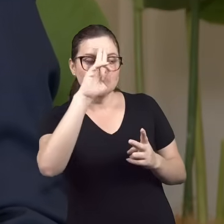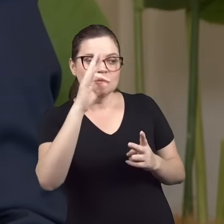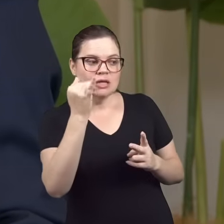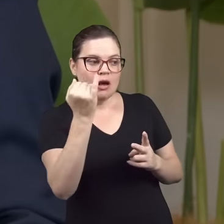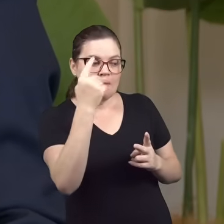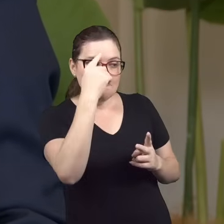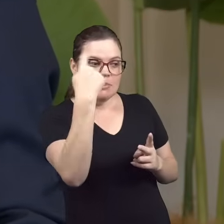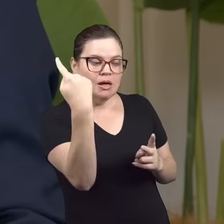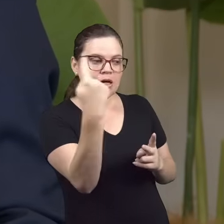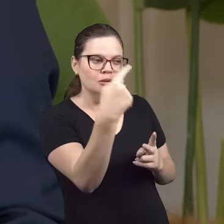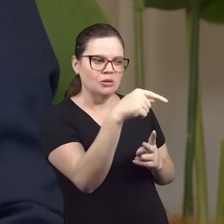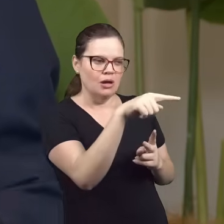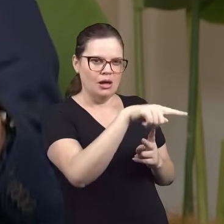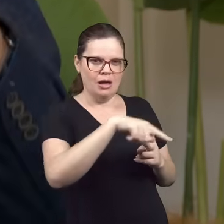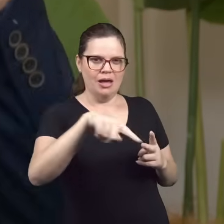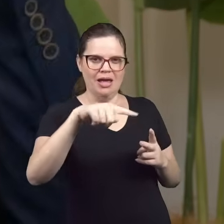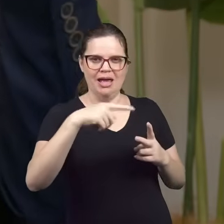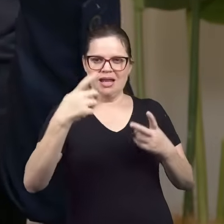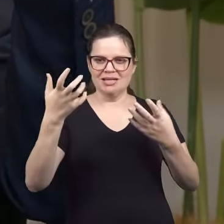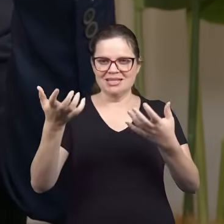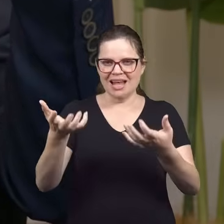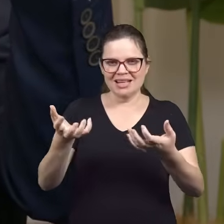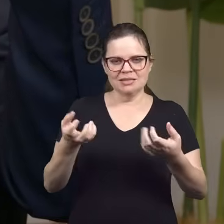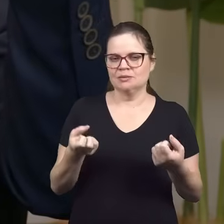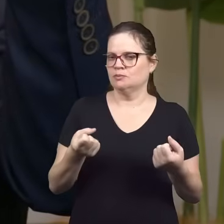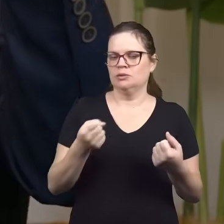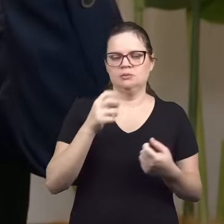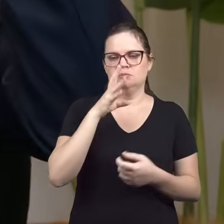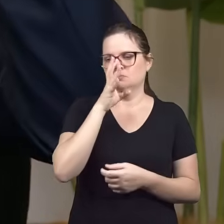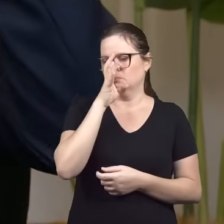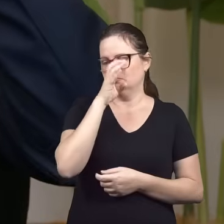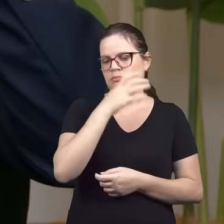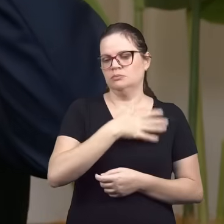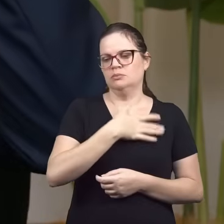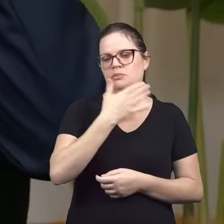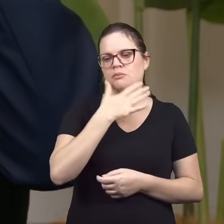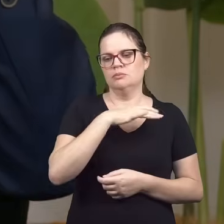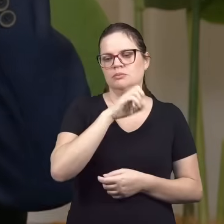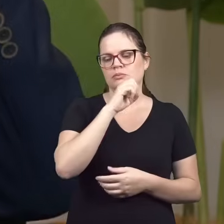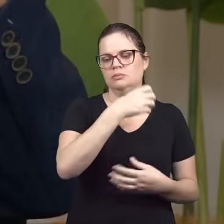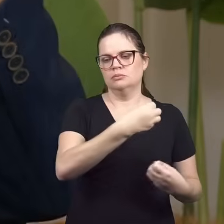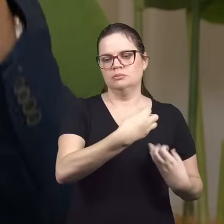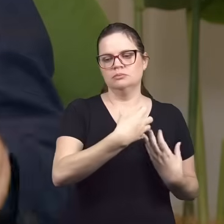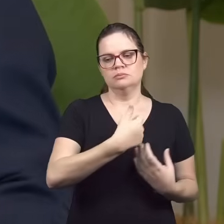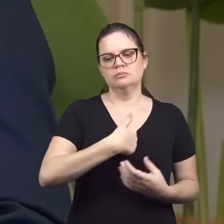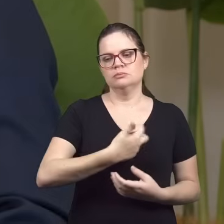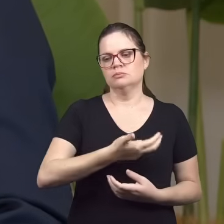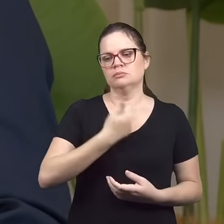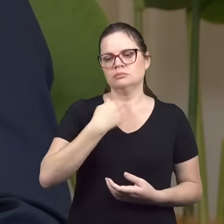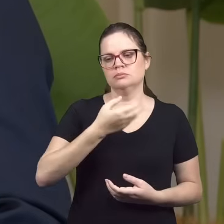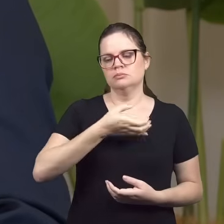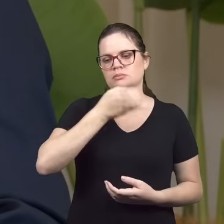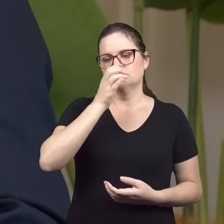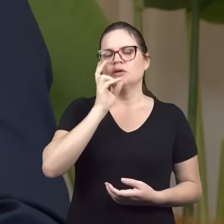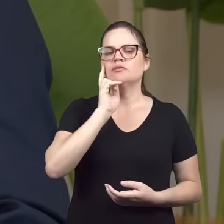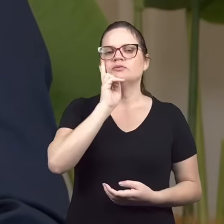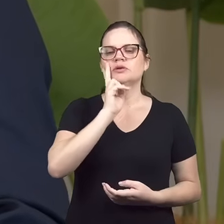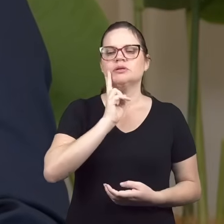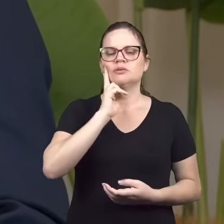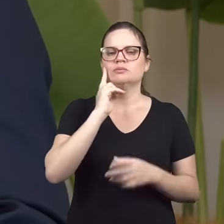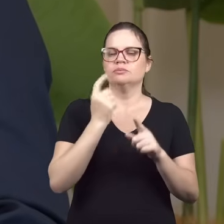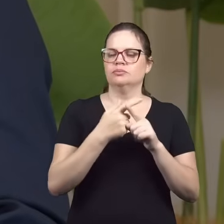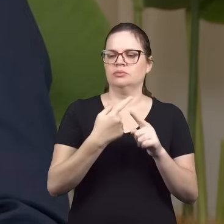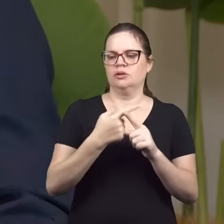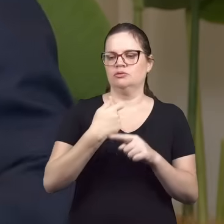deixaram o ensino que tinham recebido dos seus pais, né? O ensino do Senhor, a herança que eles